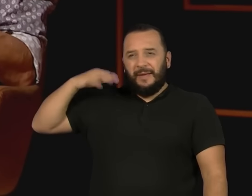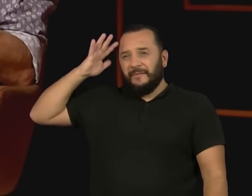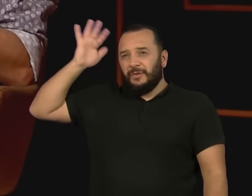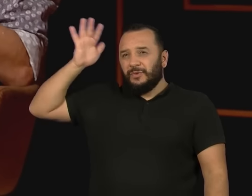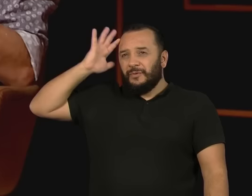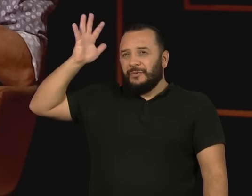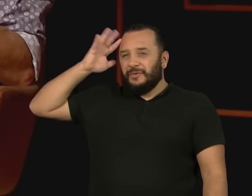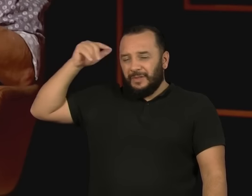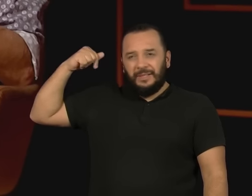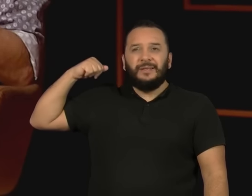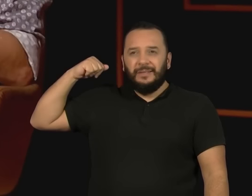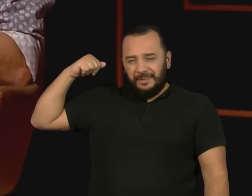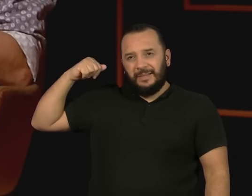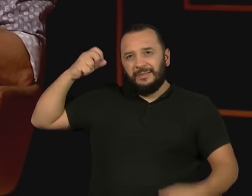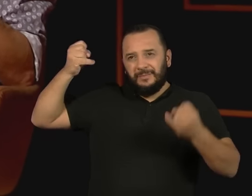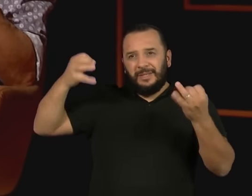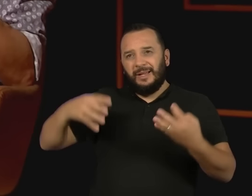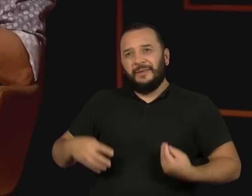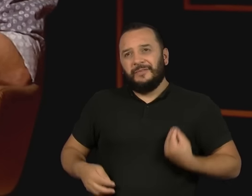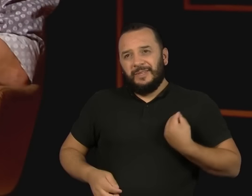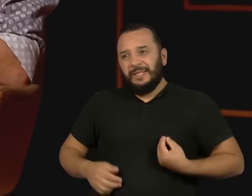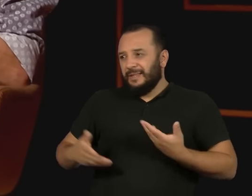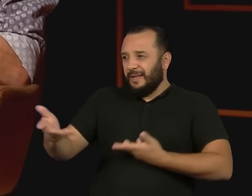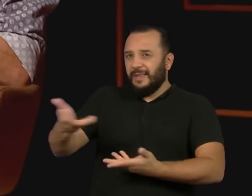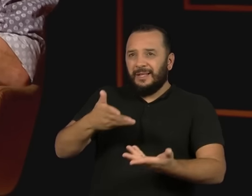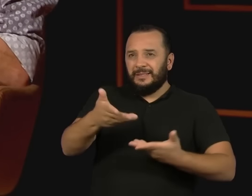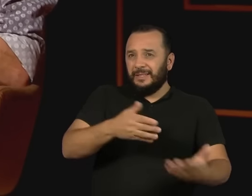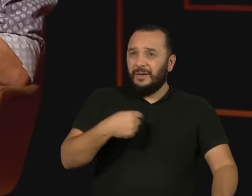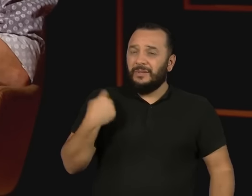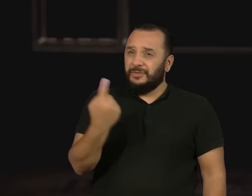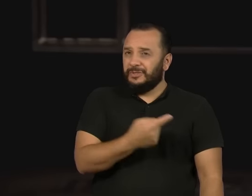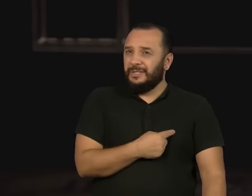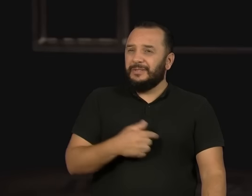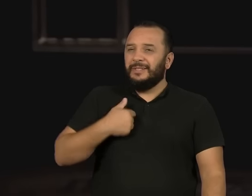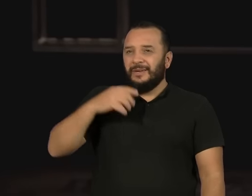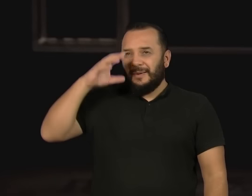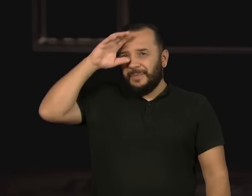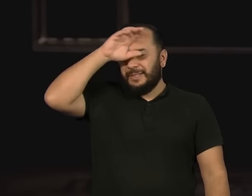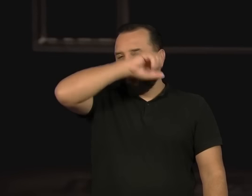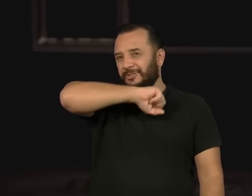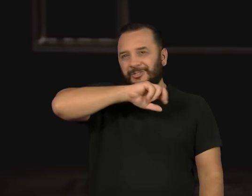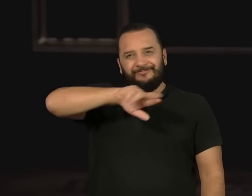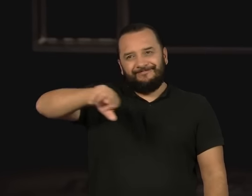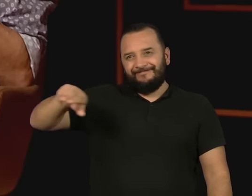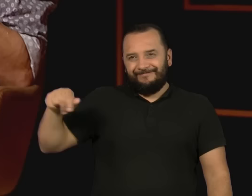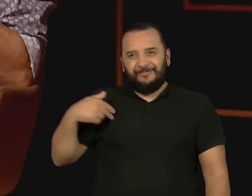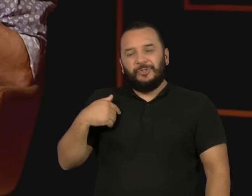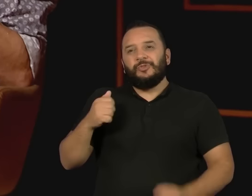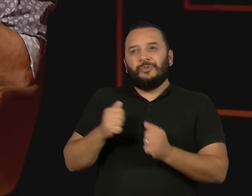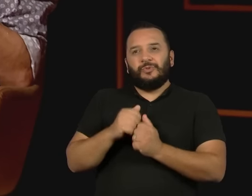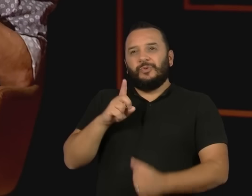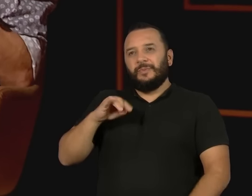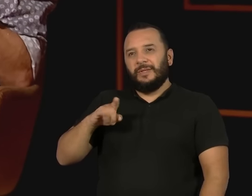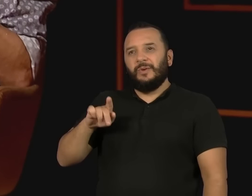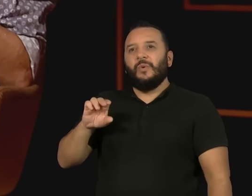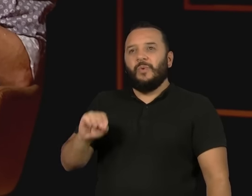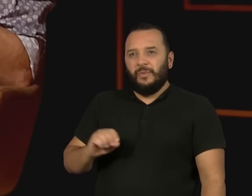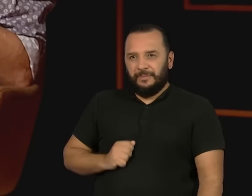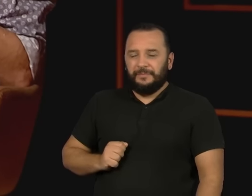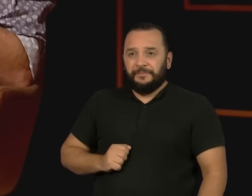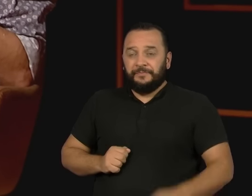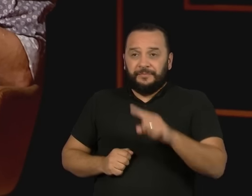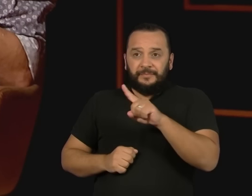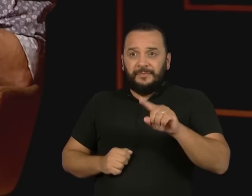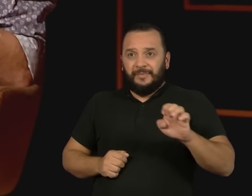cima da vida e das relações da gente, assim, aprendi muito com o Domingos de Oliveira. E o Zé Celso, para mim,